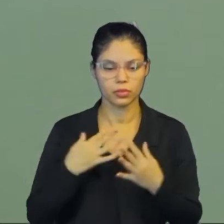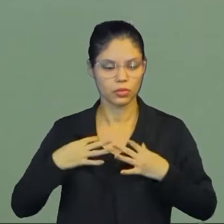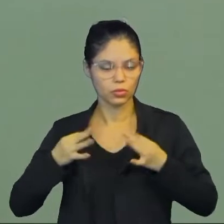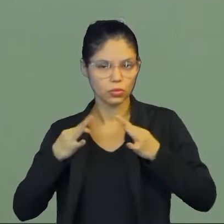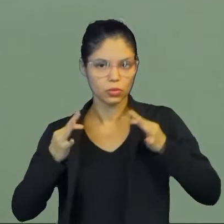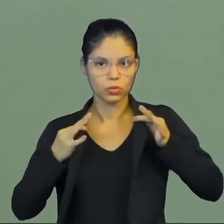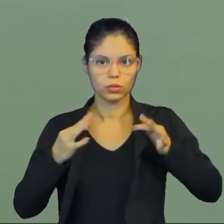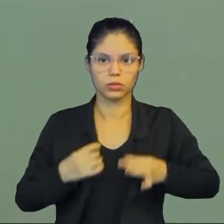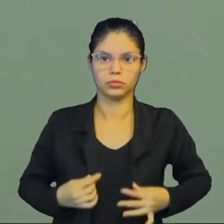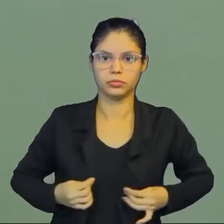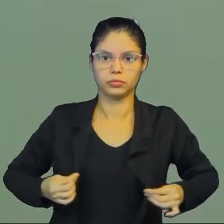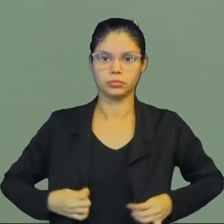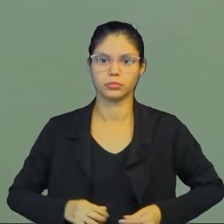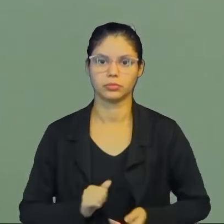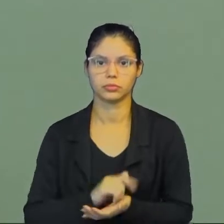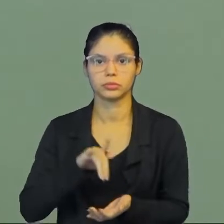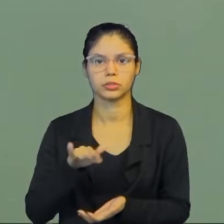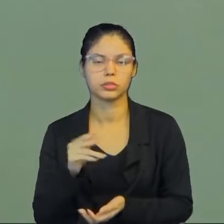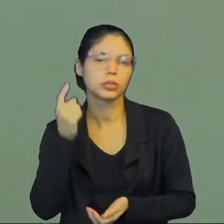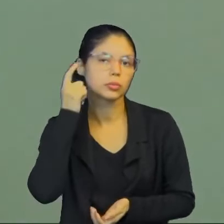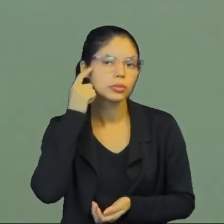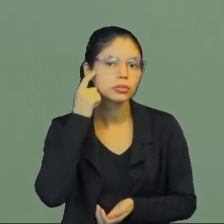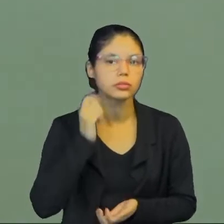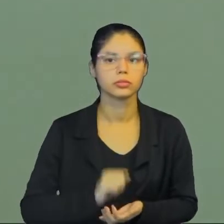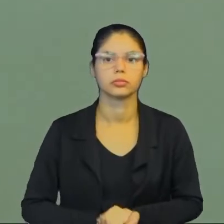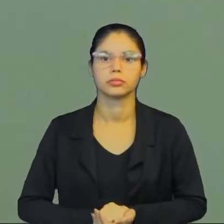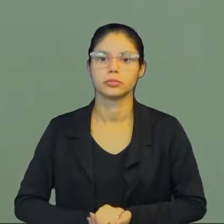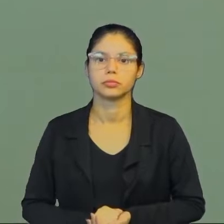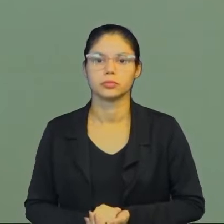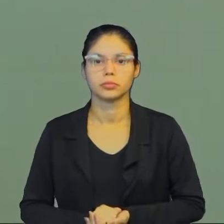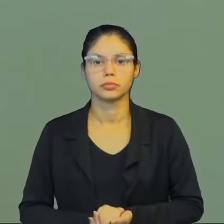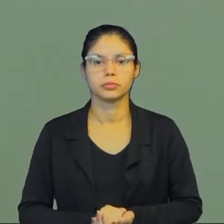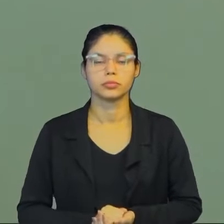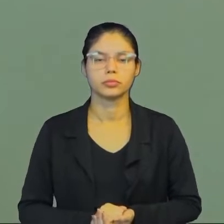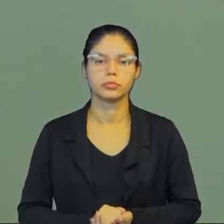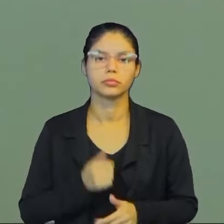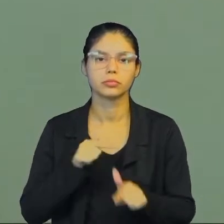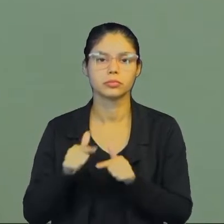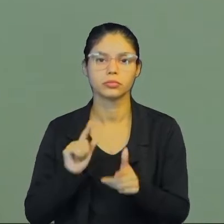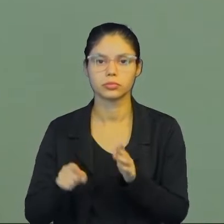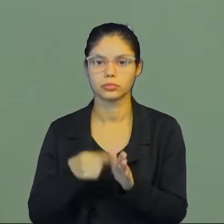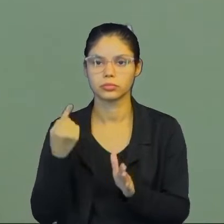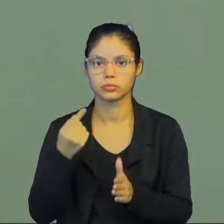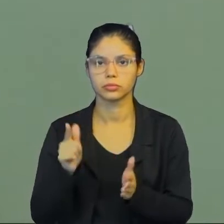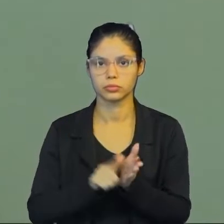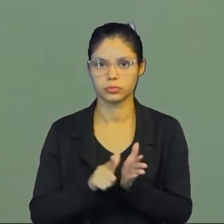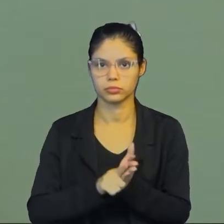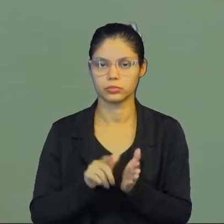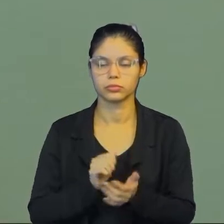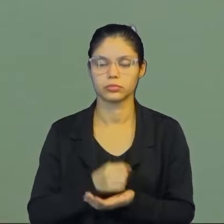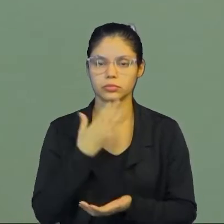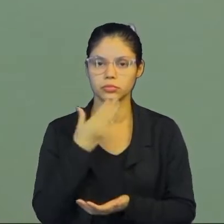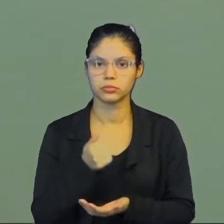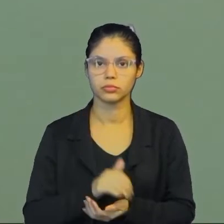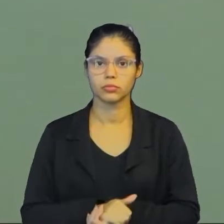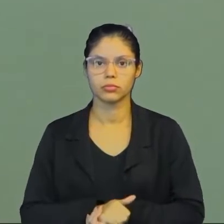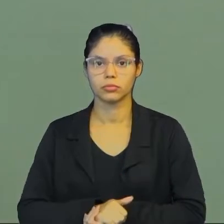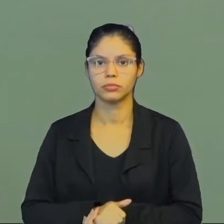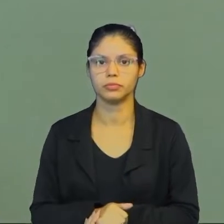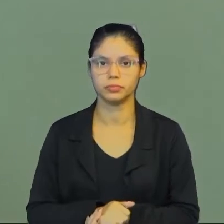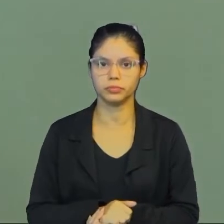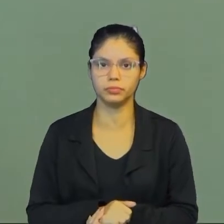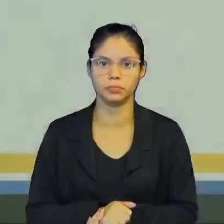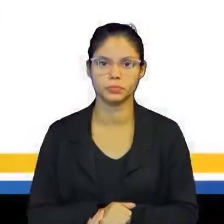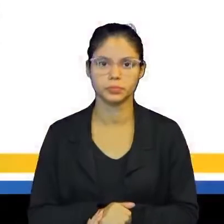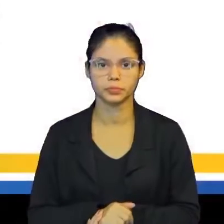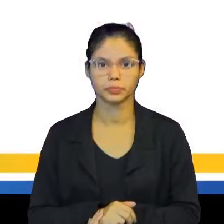roupa, o meu modelo que eu estou pensando. Tranquilo? E aí a gente vai trabalhando primeiro com o papel, beleza?